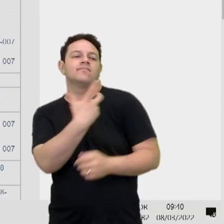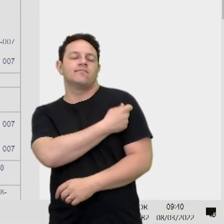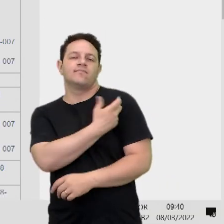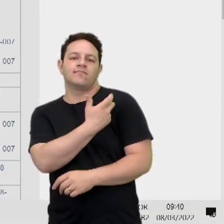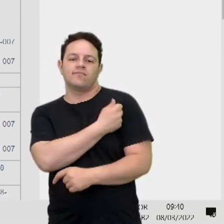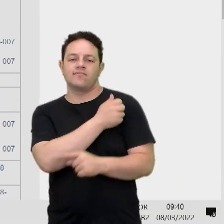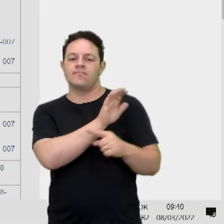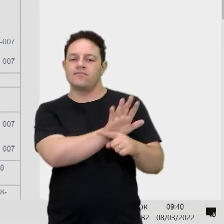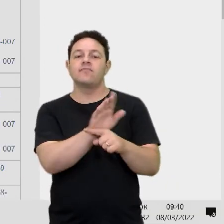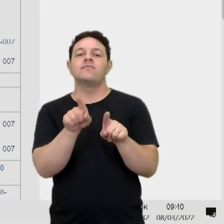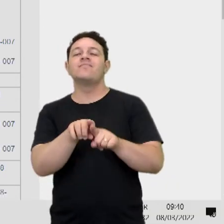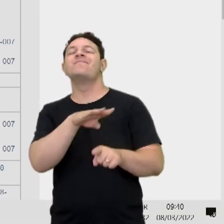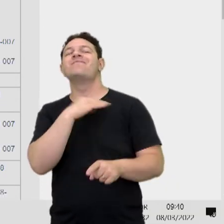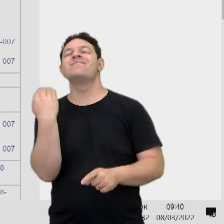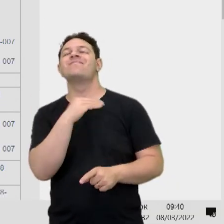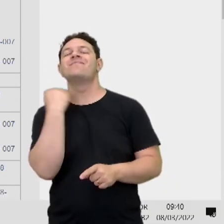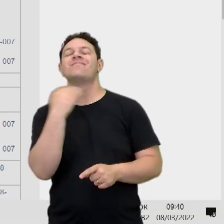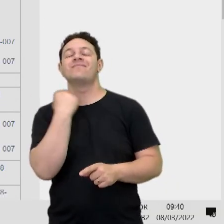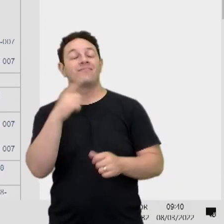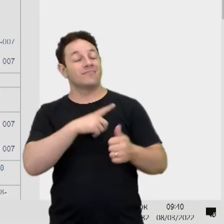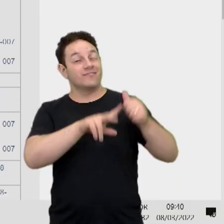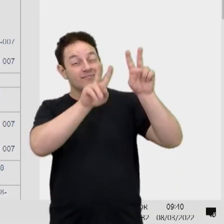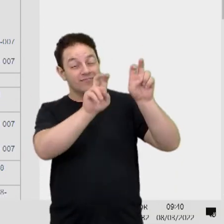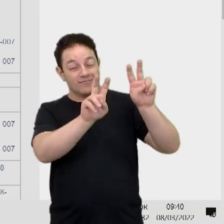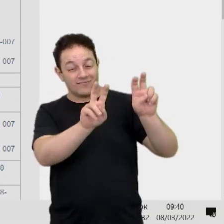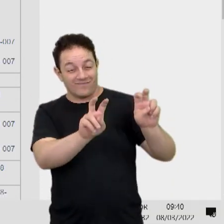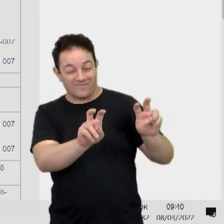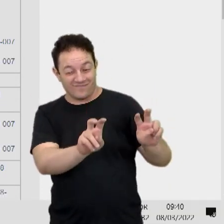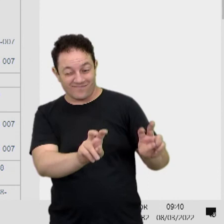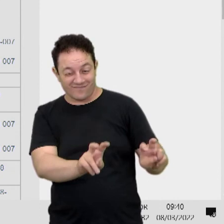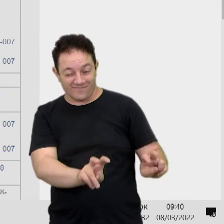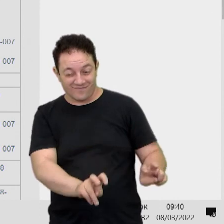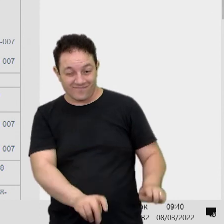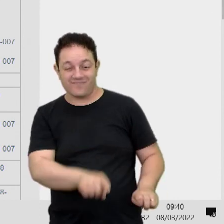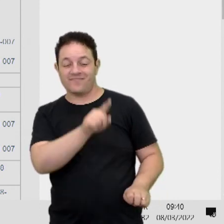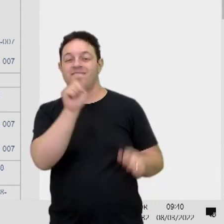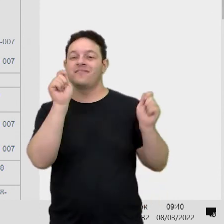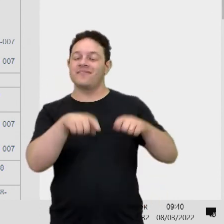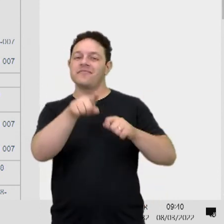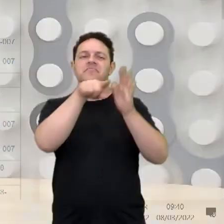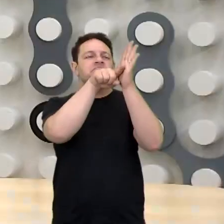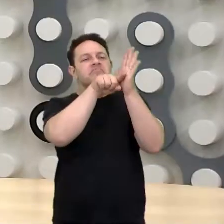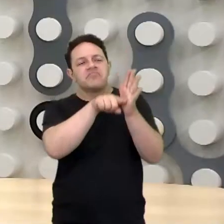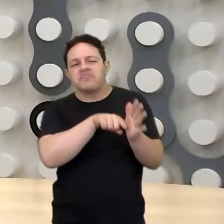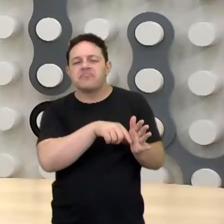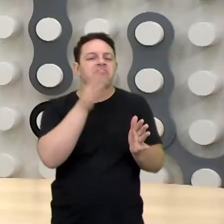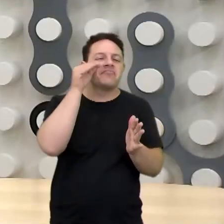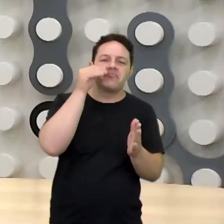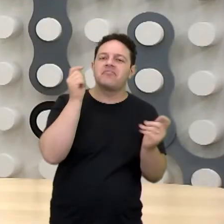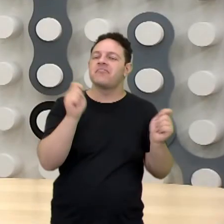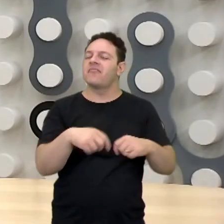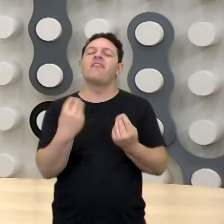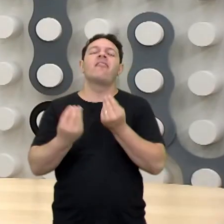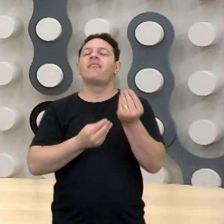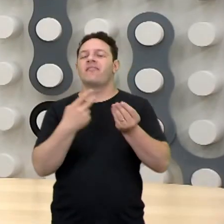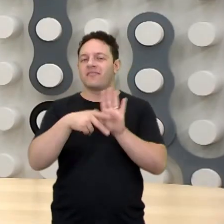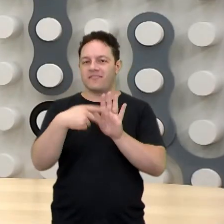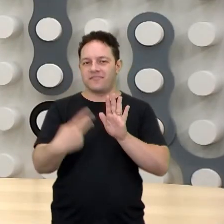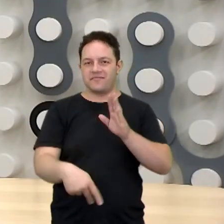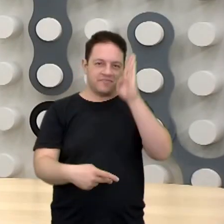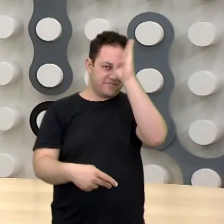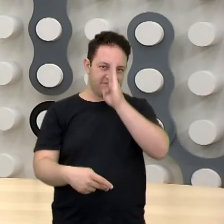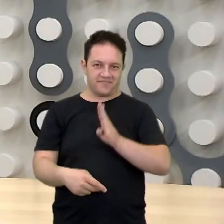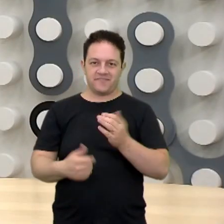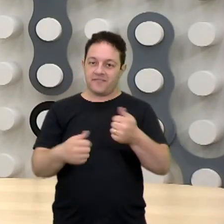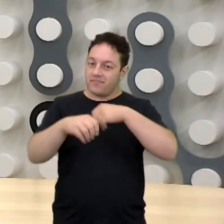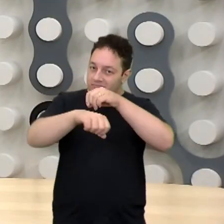e mortalidade. Olha, vejam quantos dados que vocês têm aí para vocês estarem pesquisando aí nessa orientação para